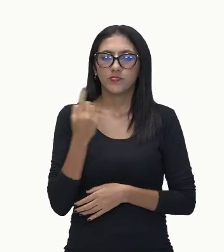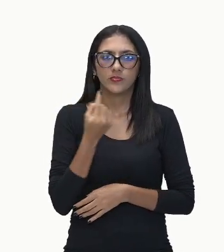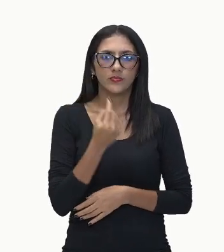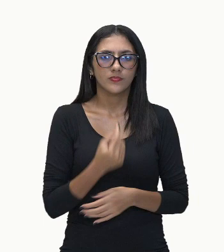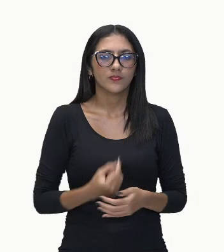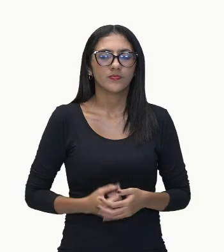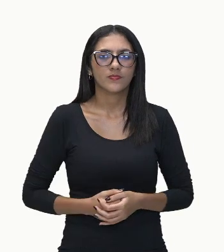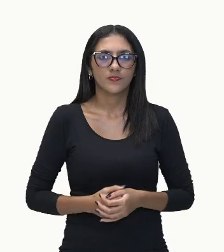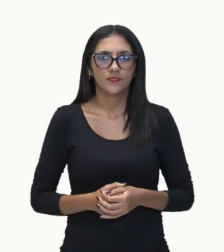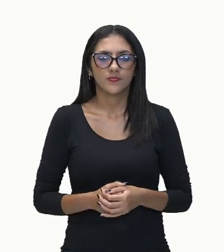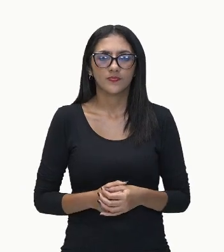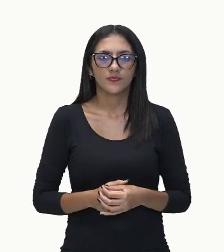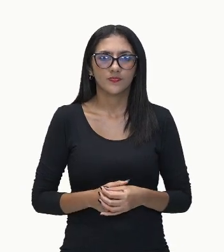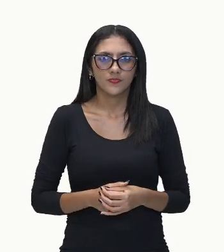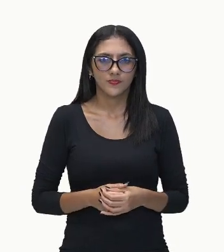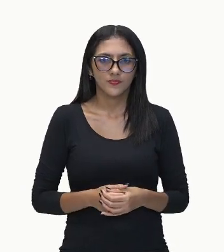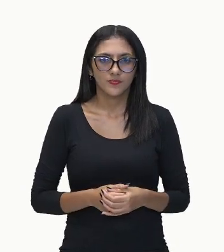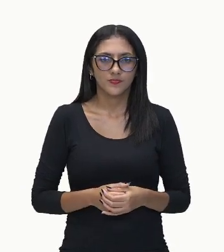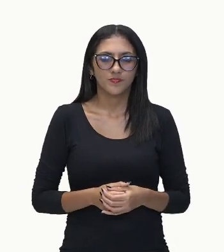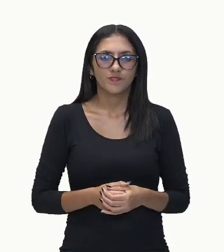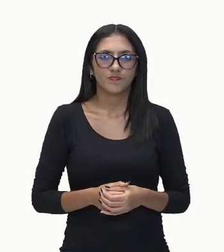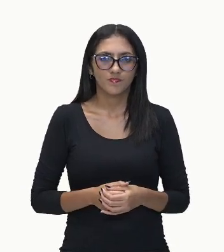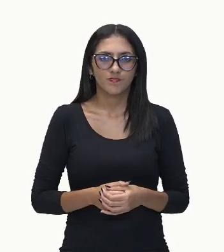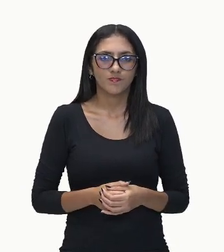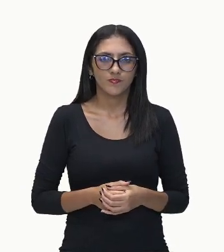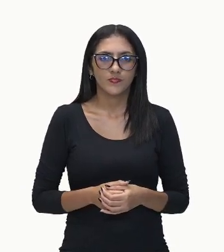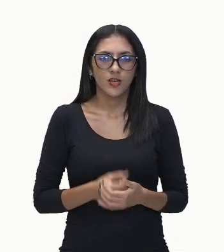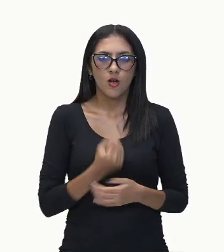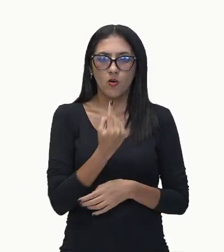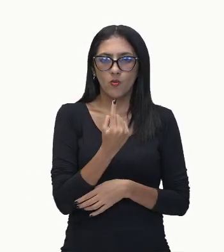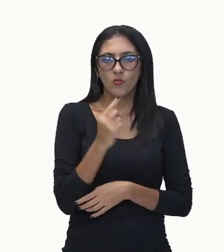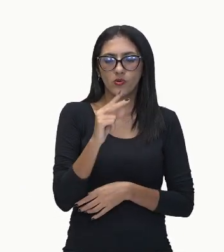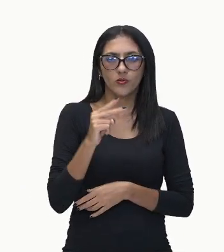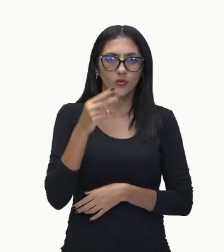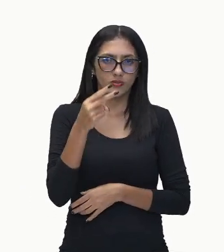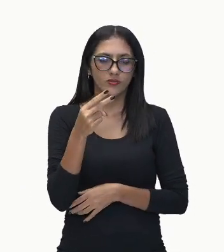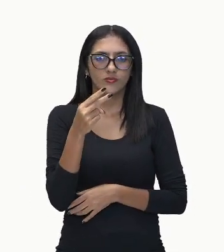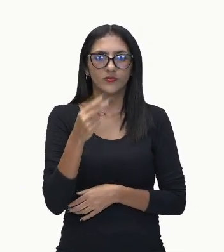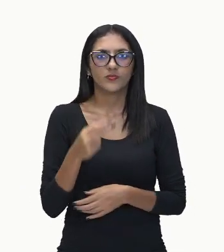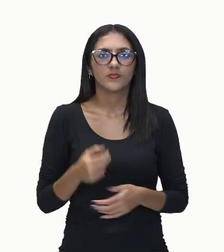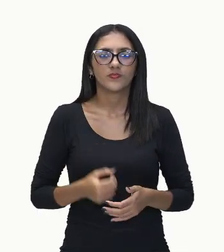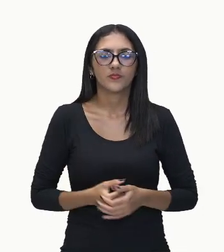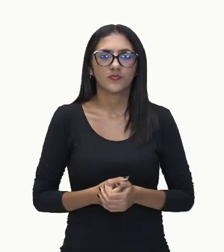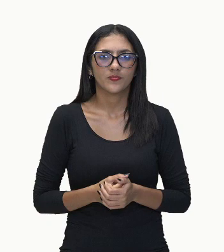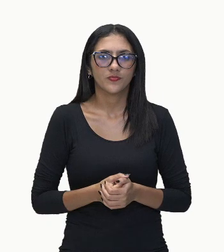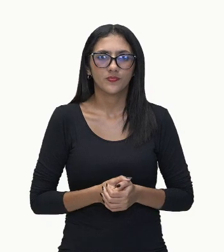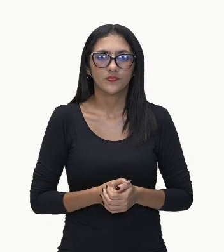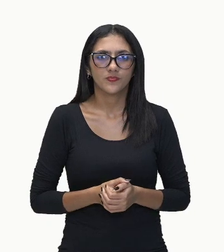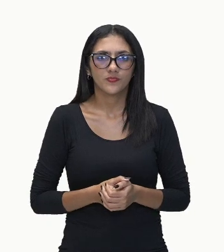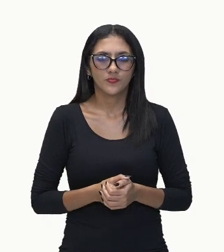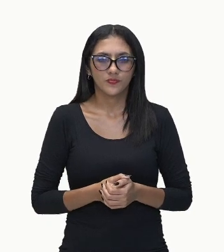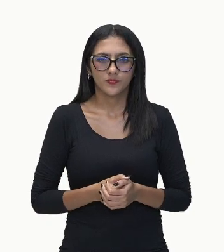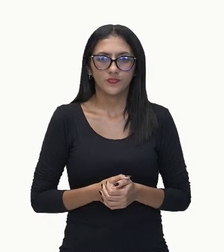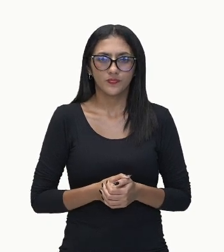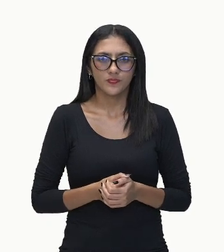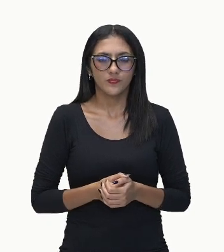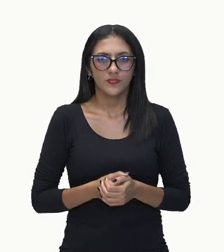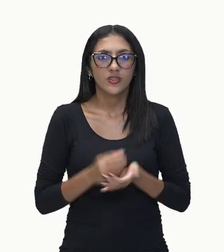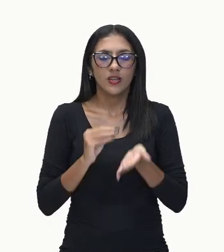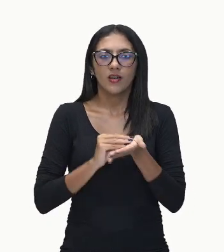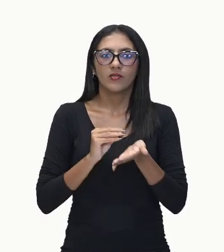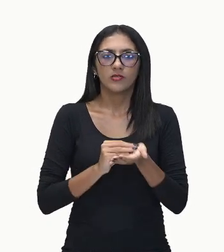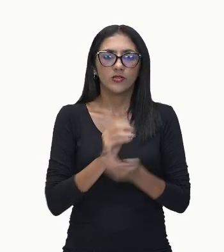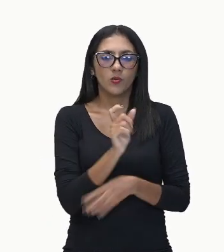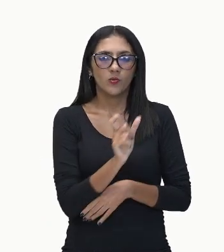o pincel Verde aqui será 1 elevado ao quadrado o termo desconhecido que é justamente o termo constante é o